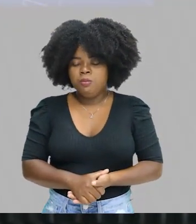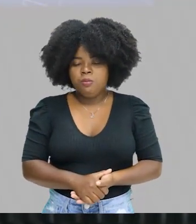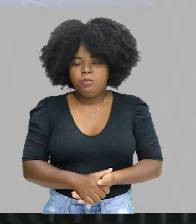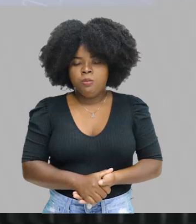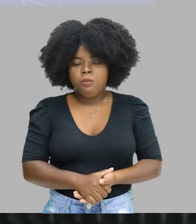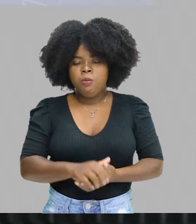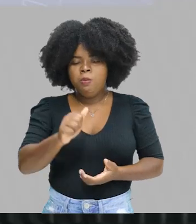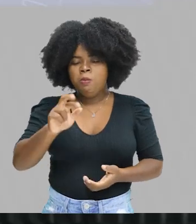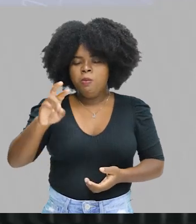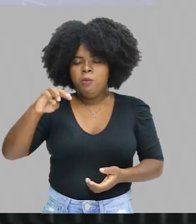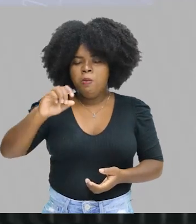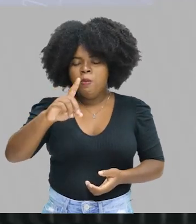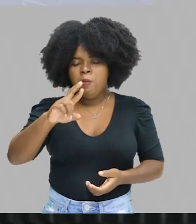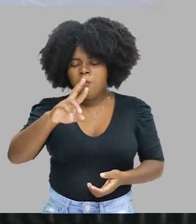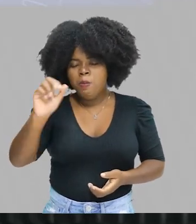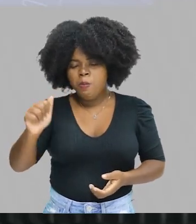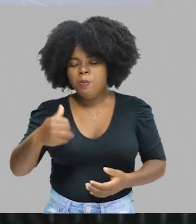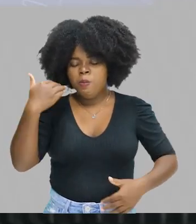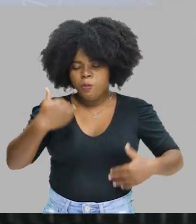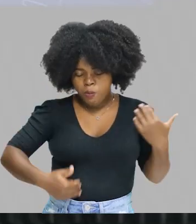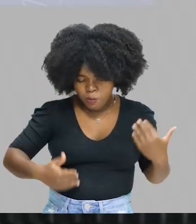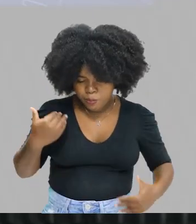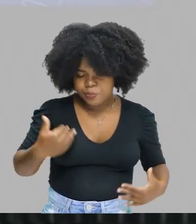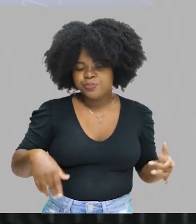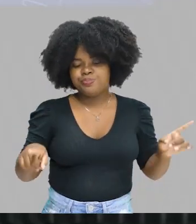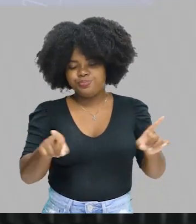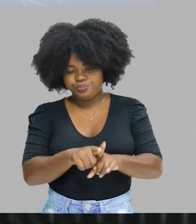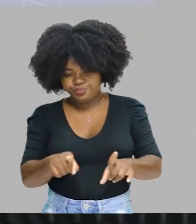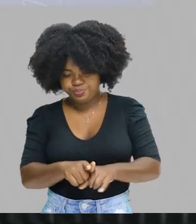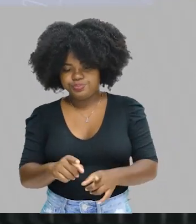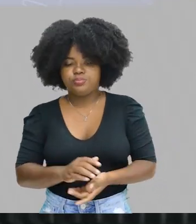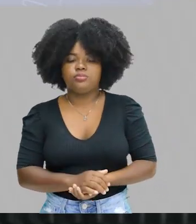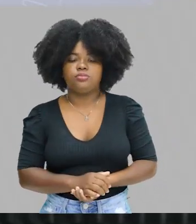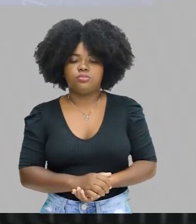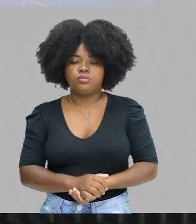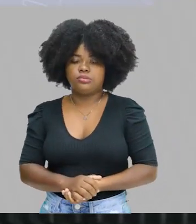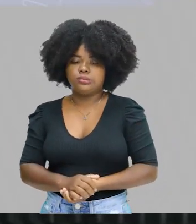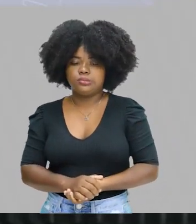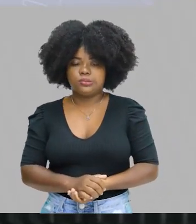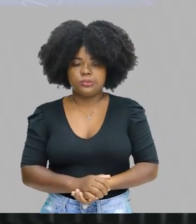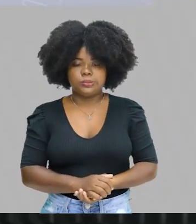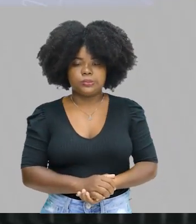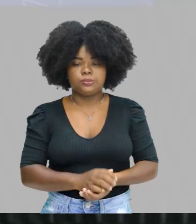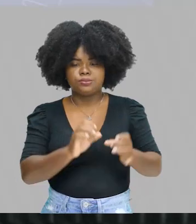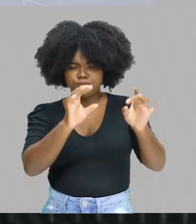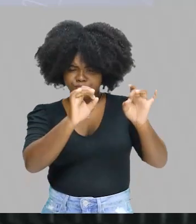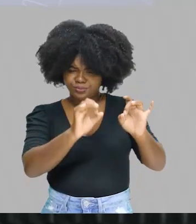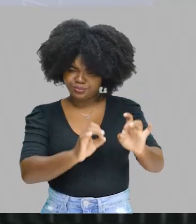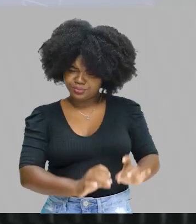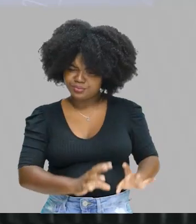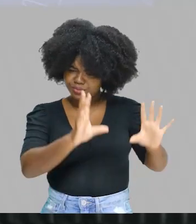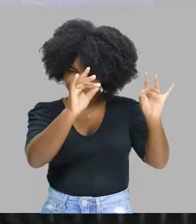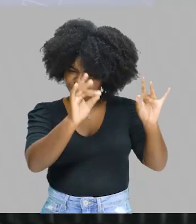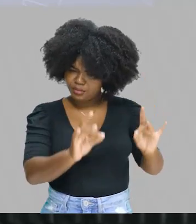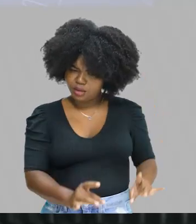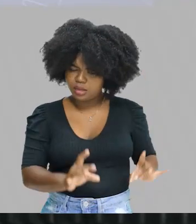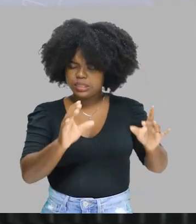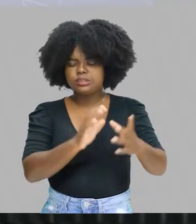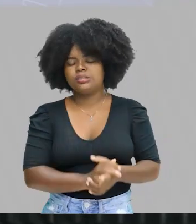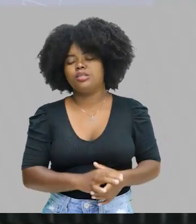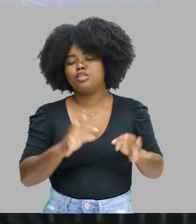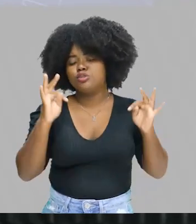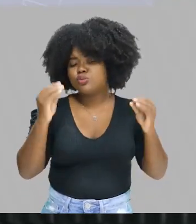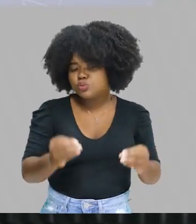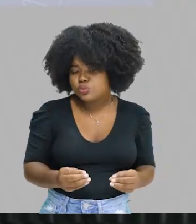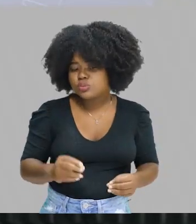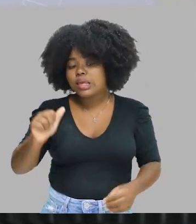Da armadura, do corpo da escultura, inclusive da cicatriz, os detalhes, tudo, gente. É uma modelagem